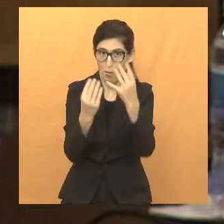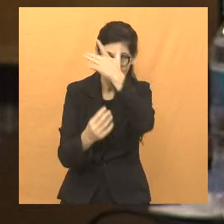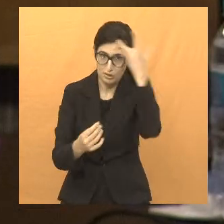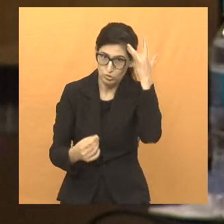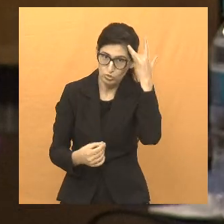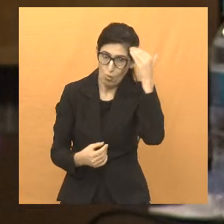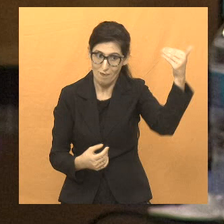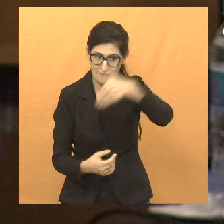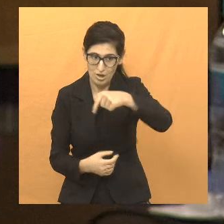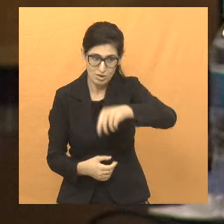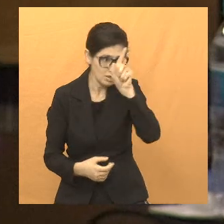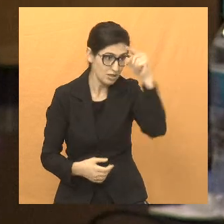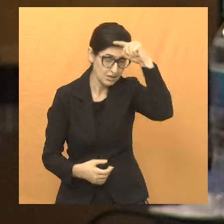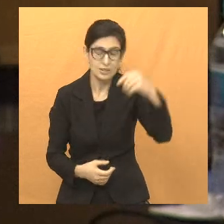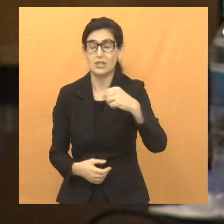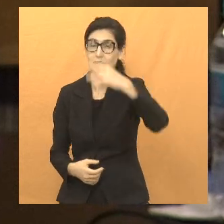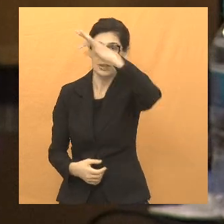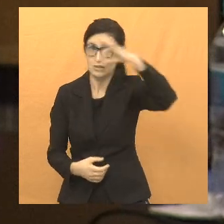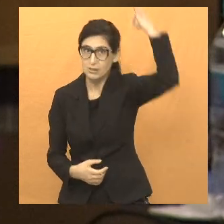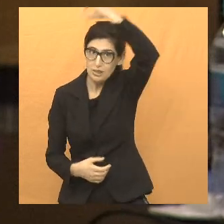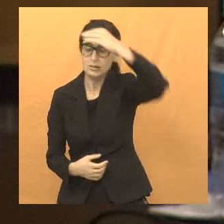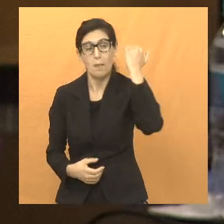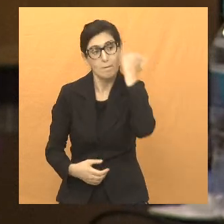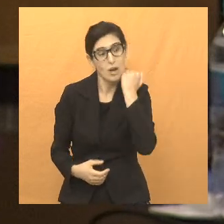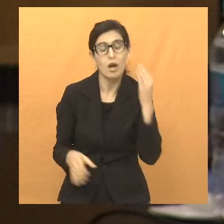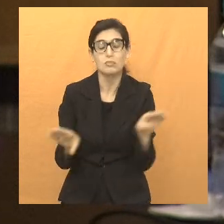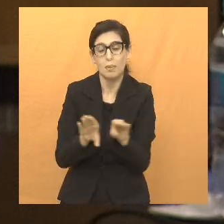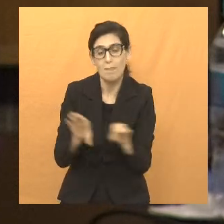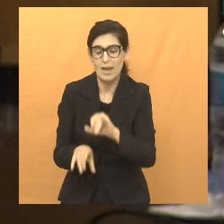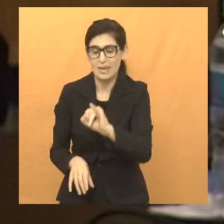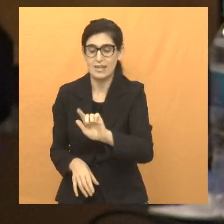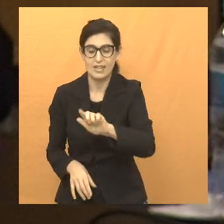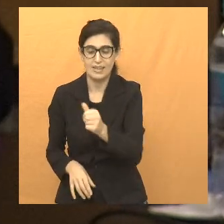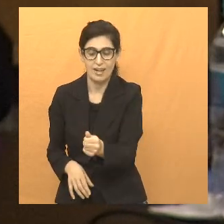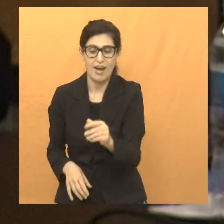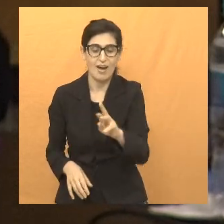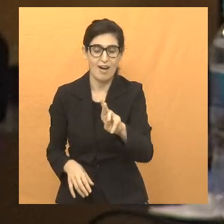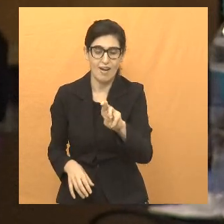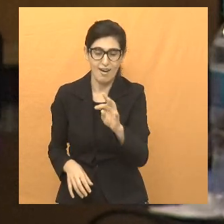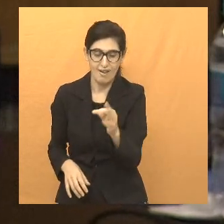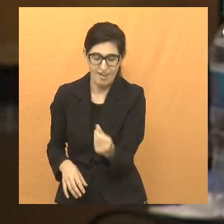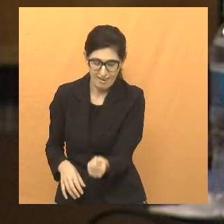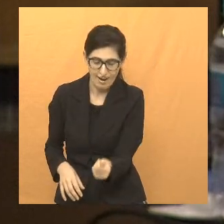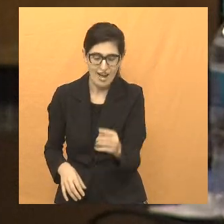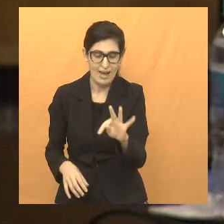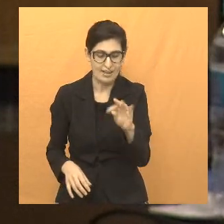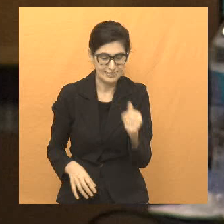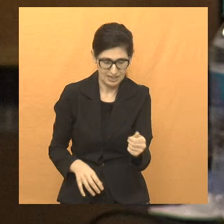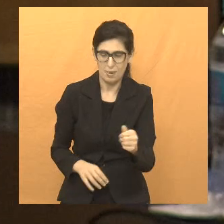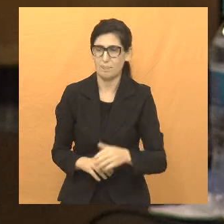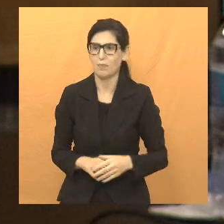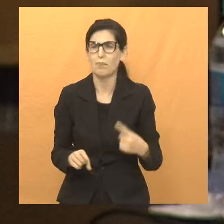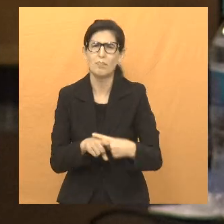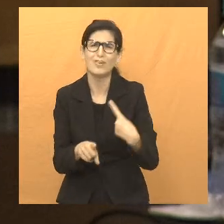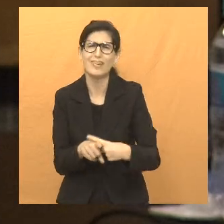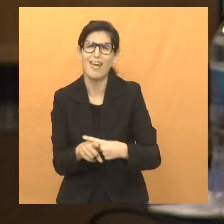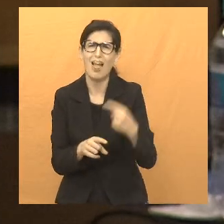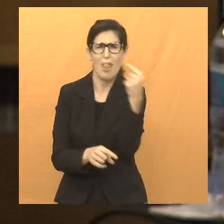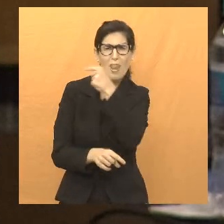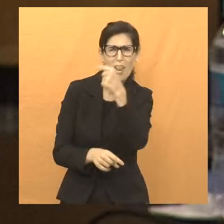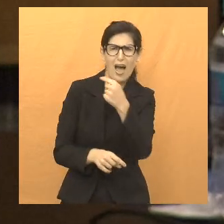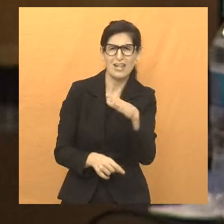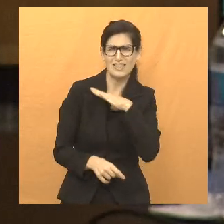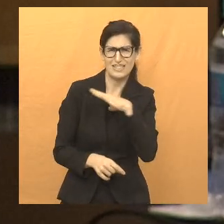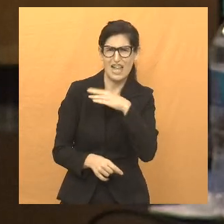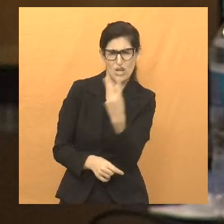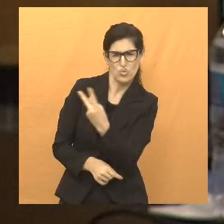Jacareí é referência, Santa Branca e Garatá, né? Porque eles dispõem da atenção básica, não tem uma rede